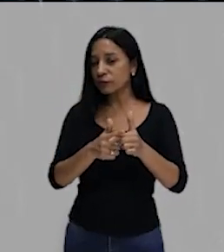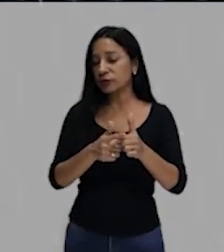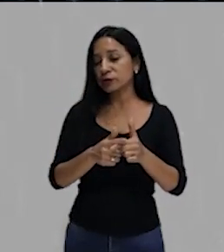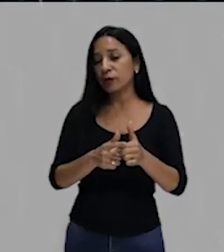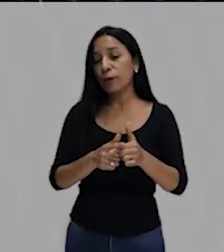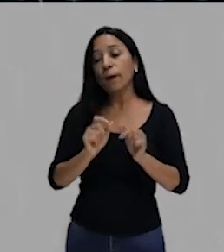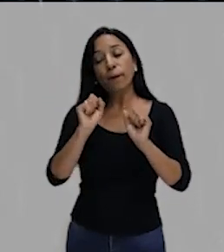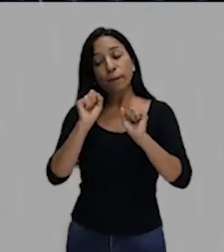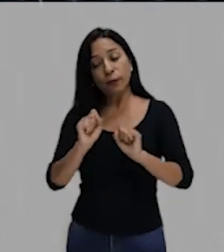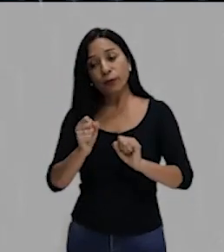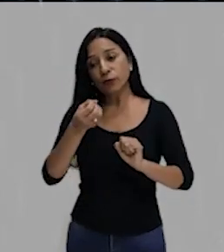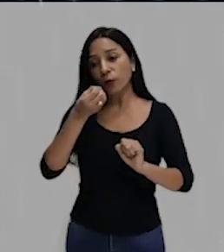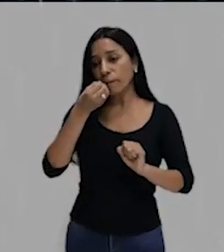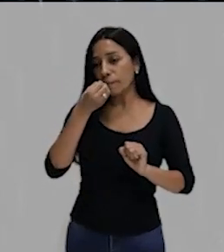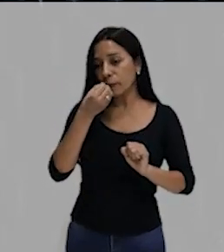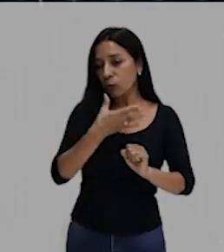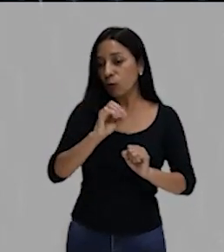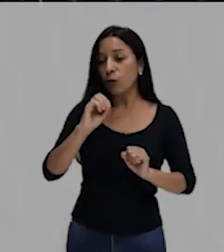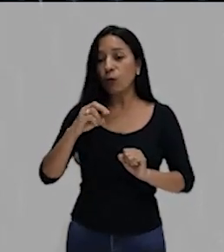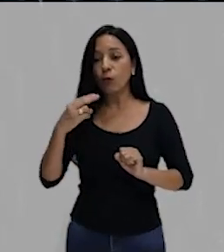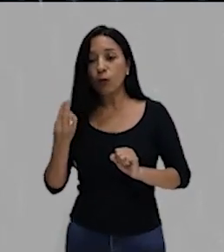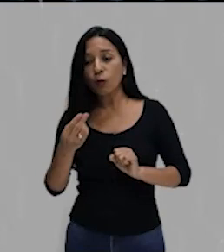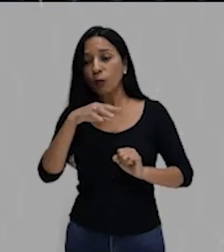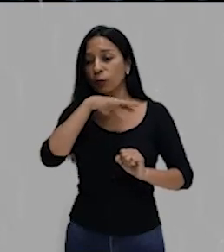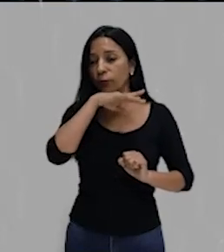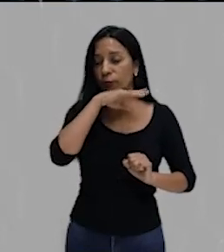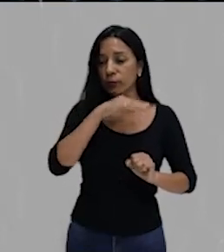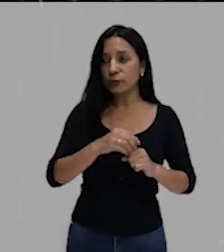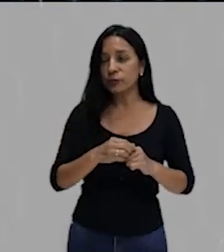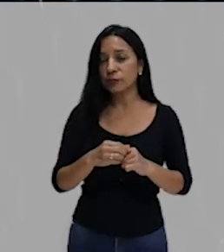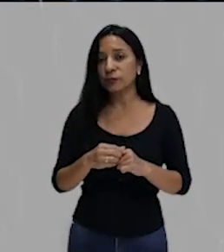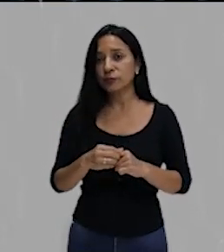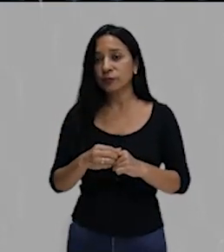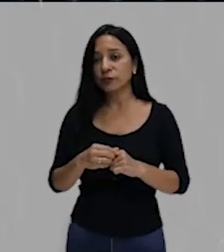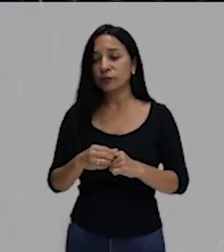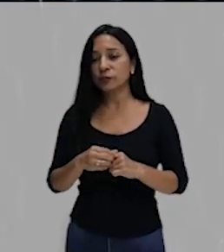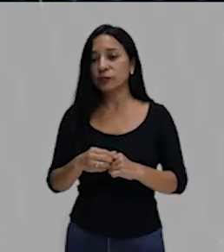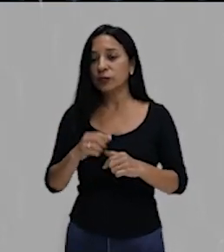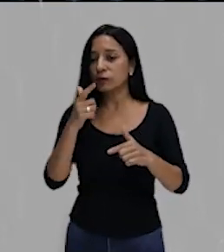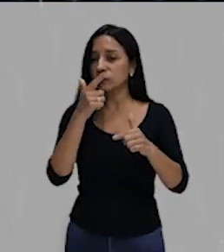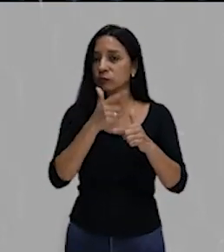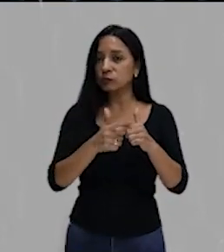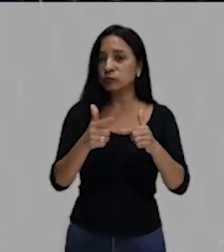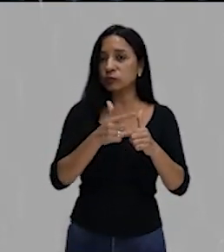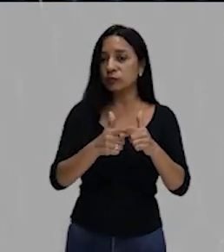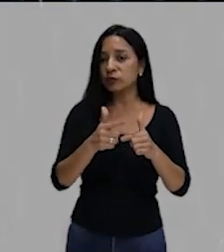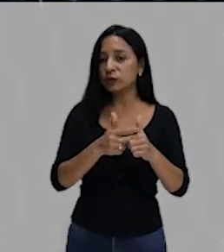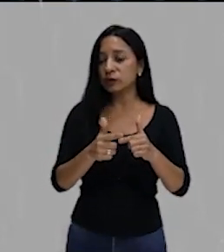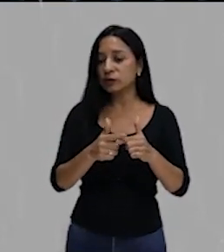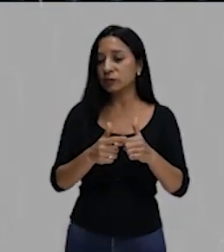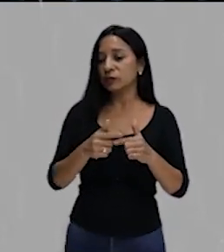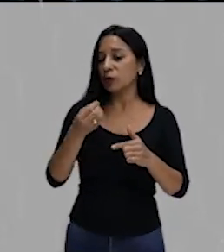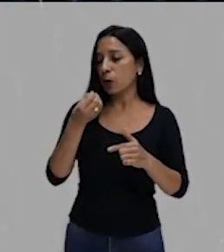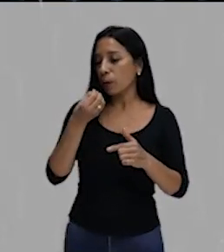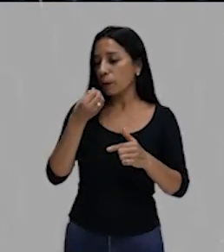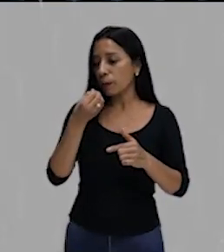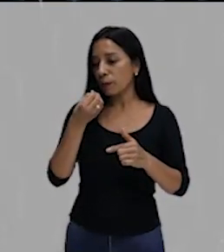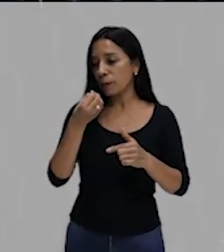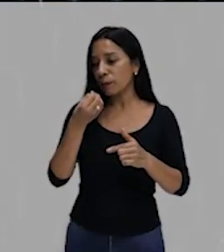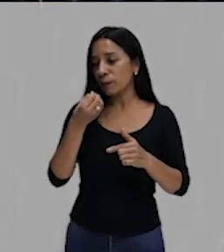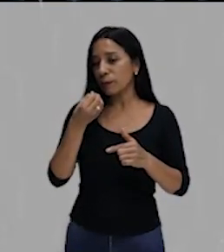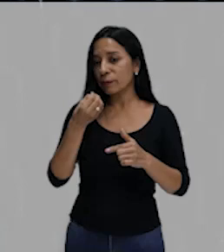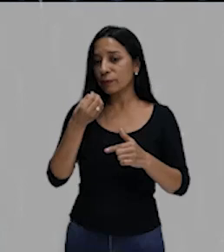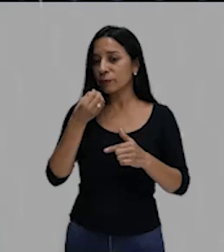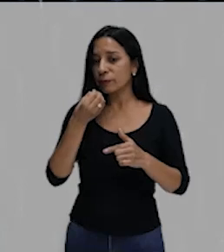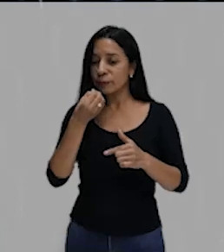ou consequências que podem ser ruins. Essas consequências que podem ser boas, por um lado, pode ser boa